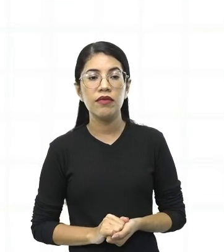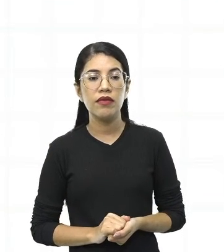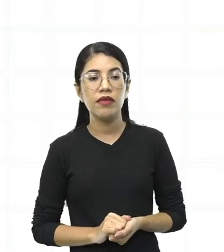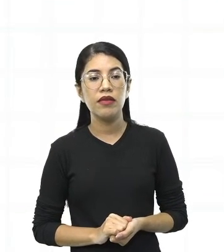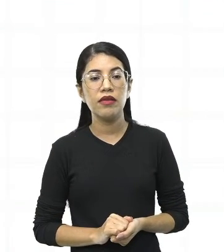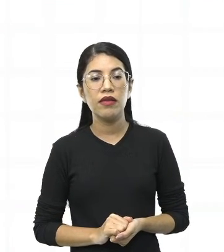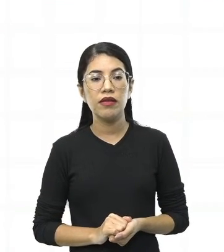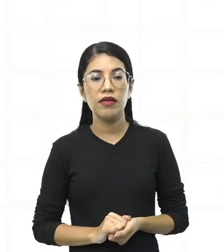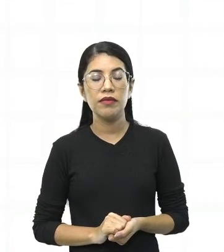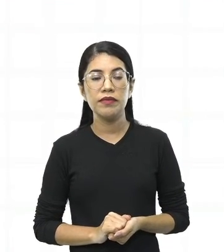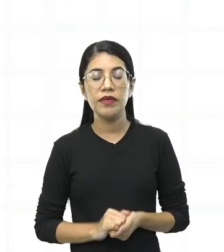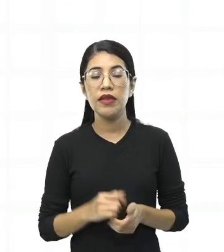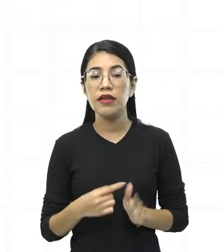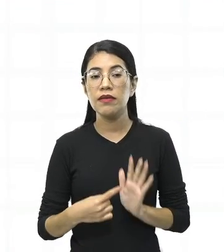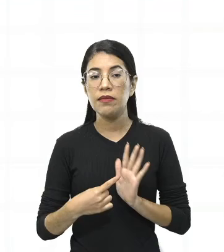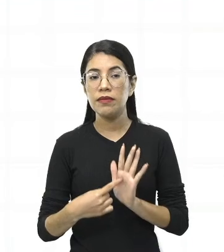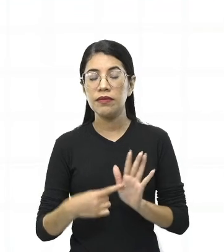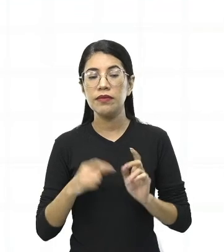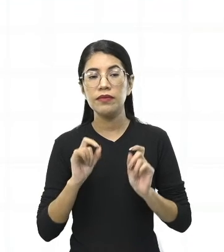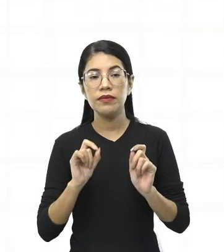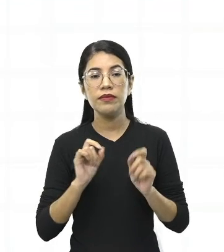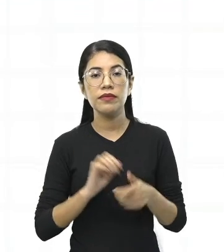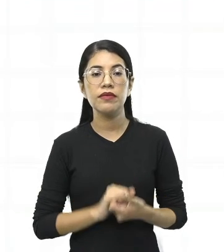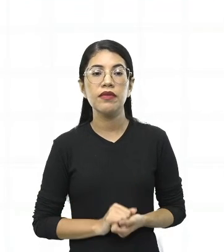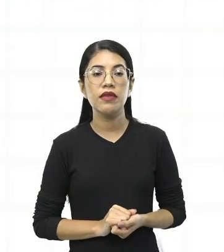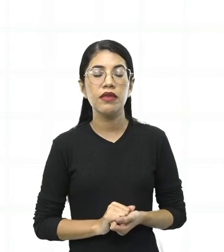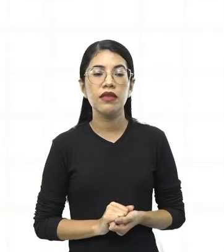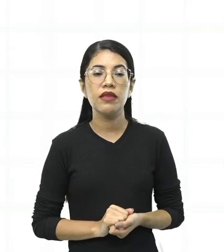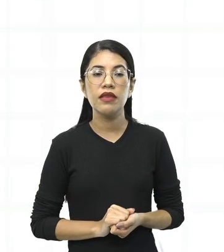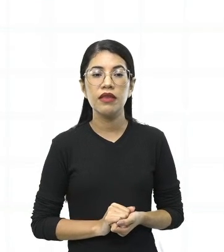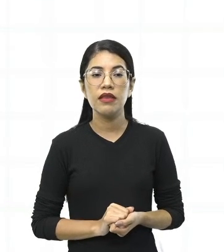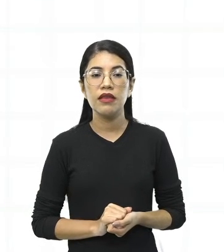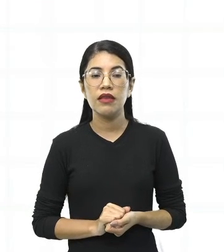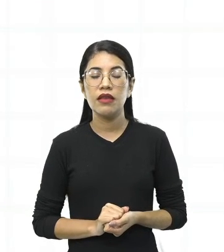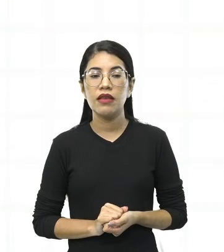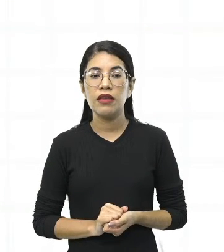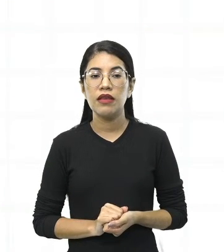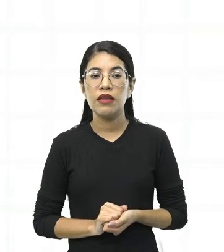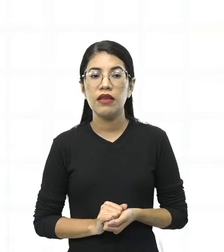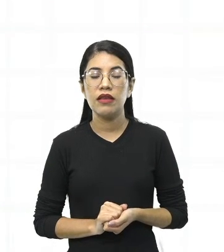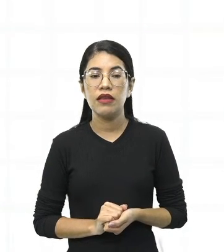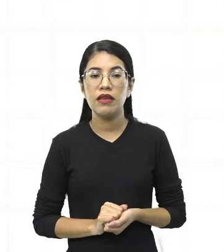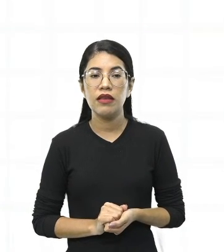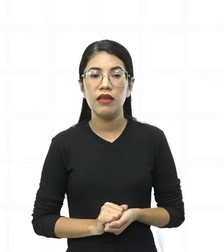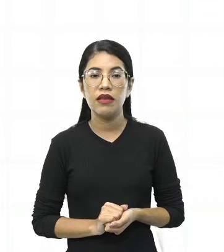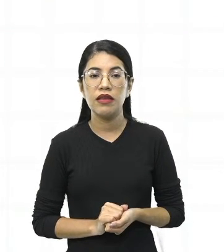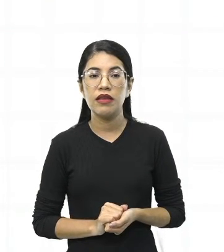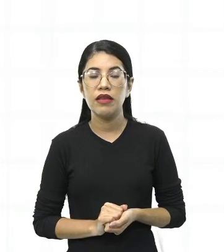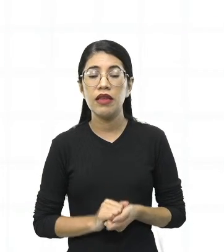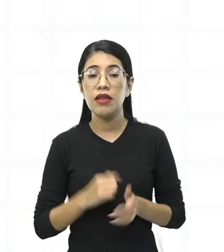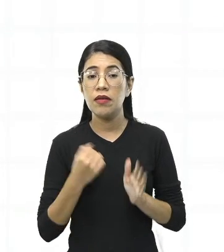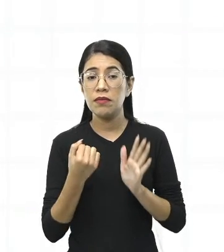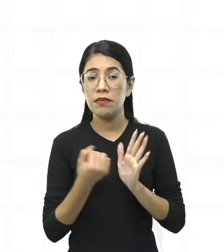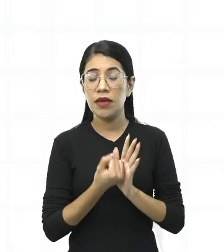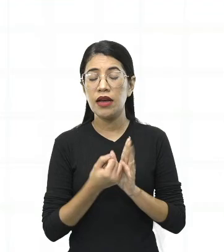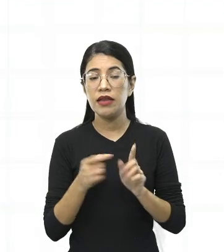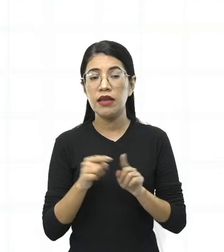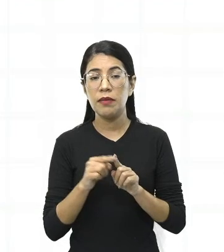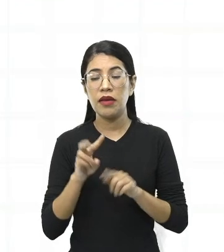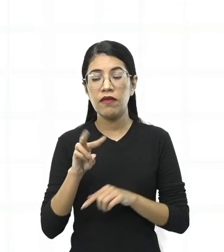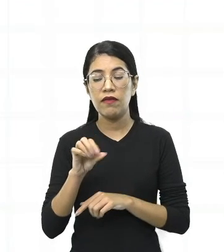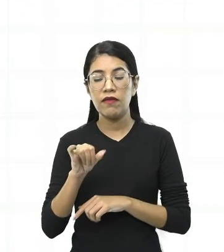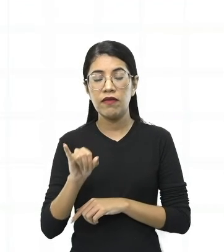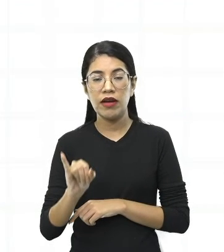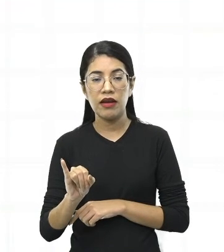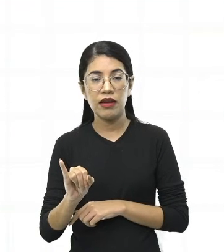enunciado, vai apontar aí para alguma coisa, né? Que vai ser mostrada, né? A marca linguística vai,